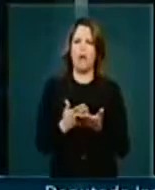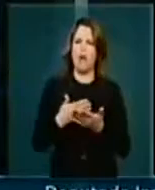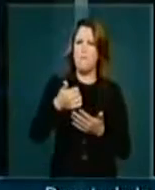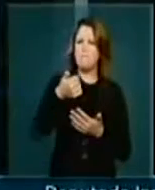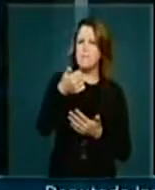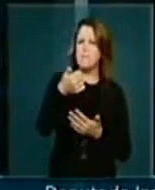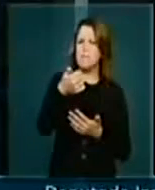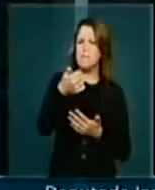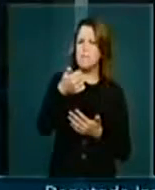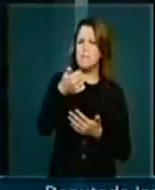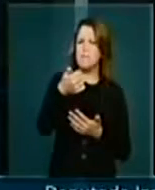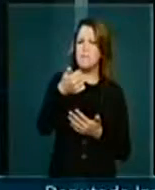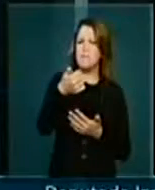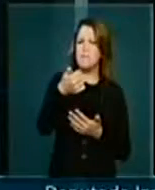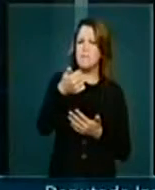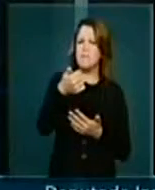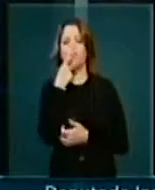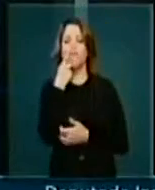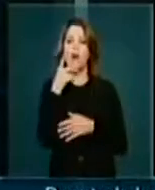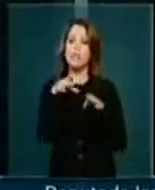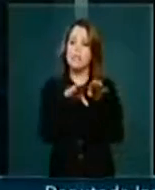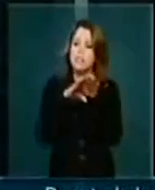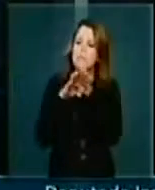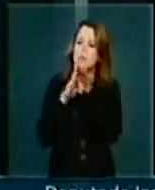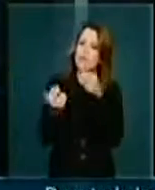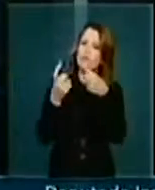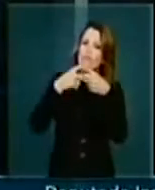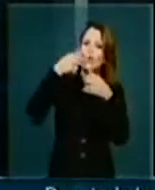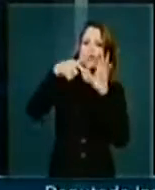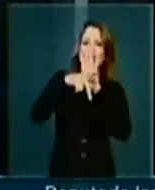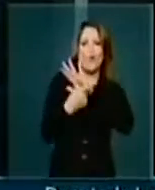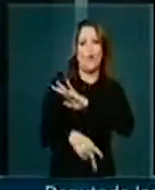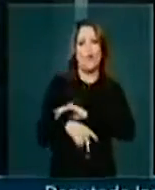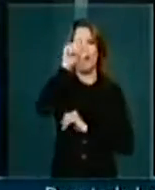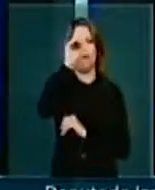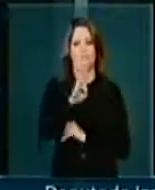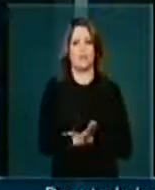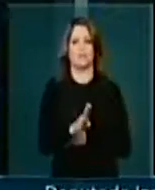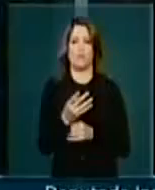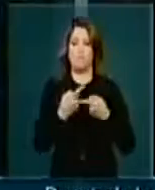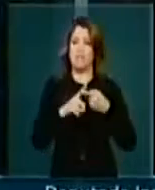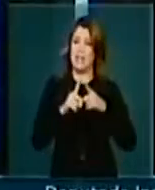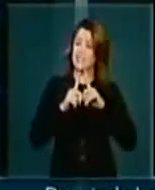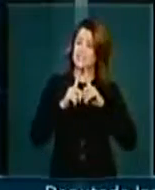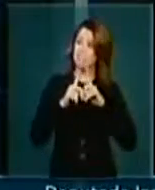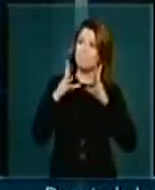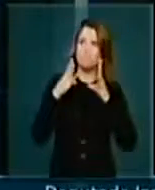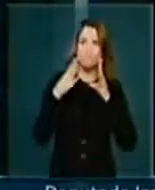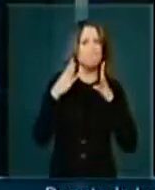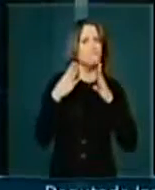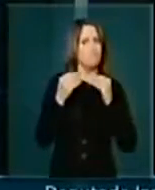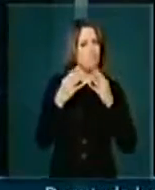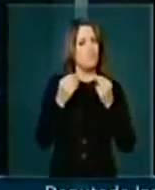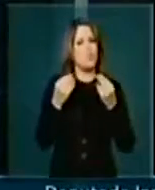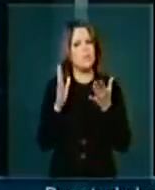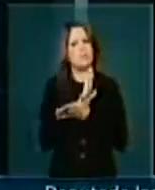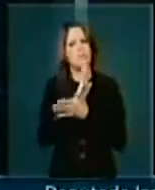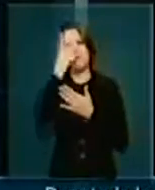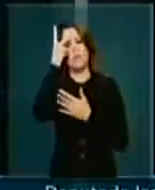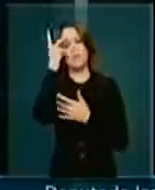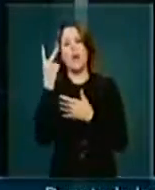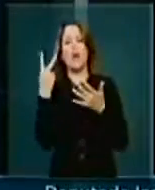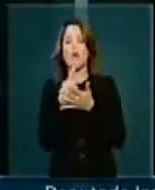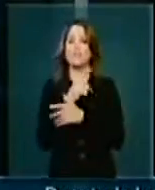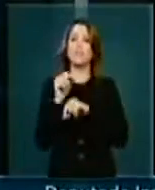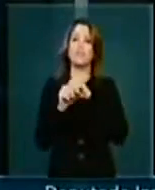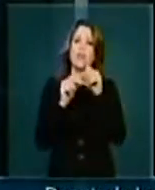de 1980, a democracia foi restaurada no Brasil, mas a um custo altíssimo, já que muitos